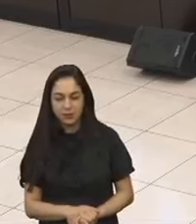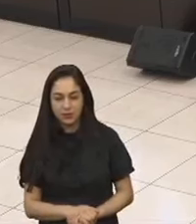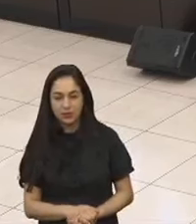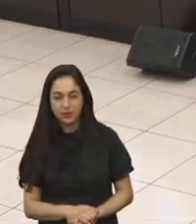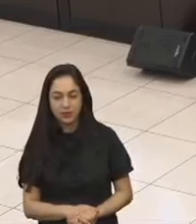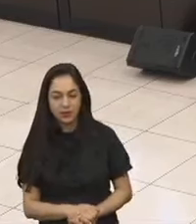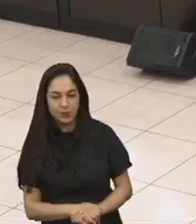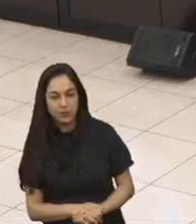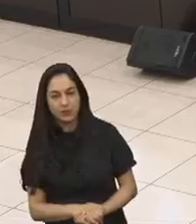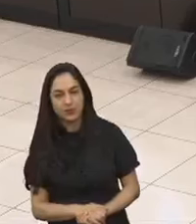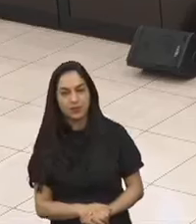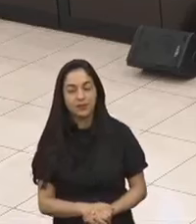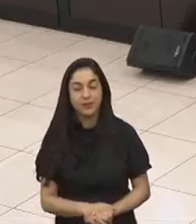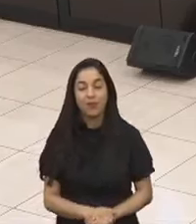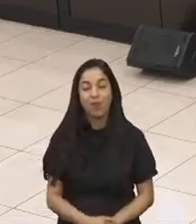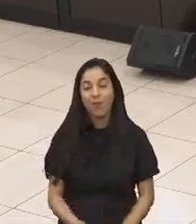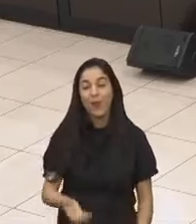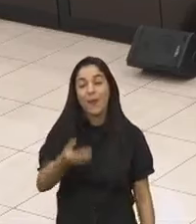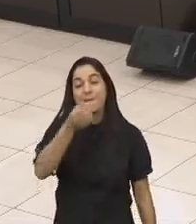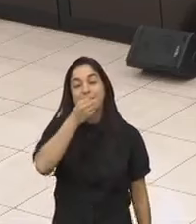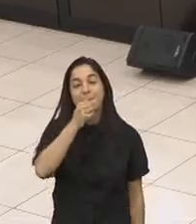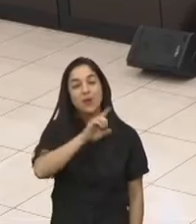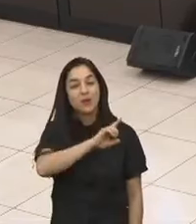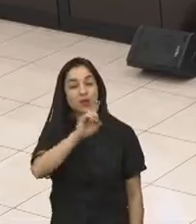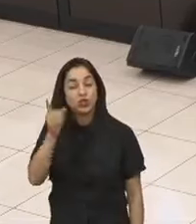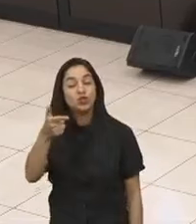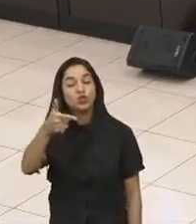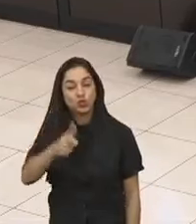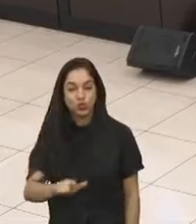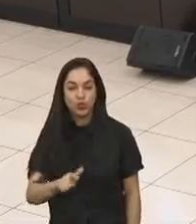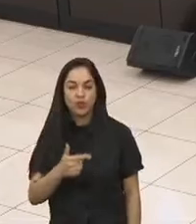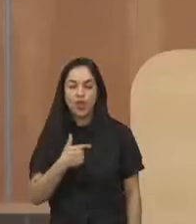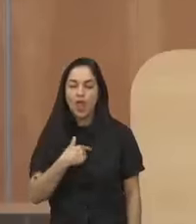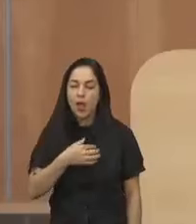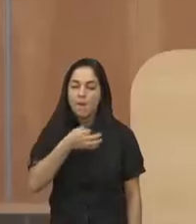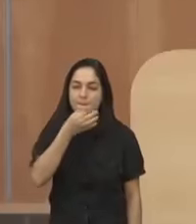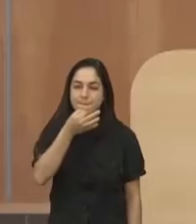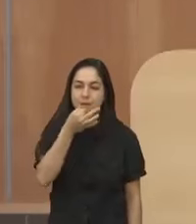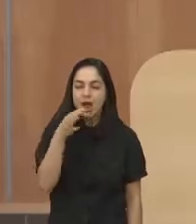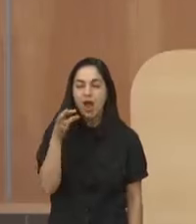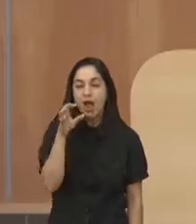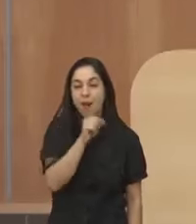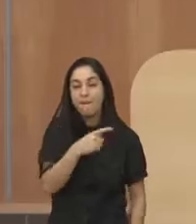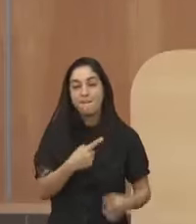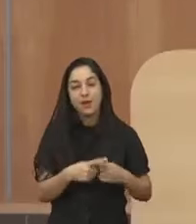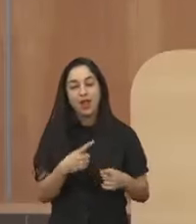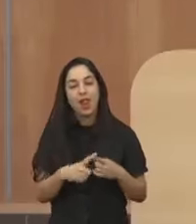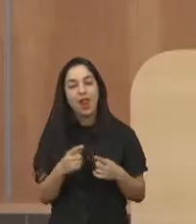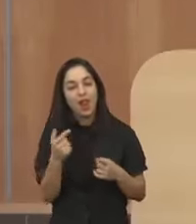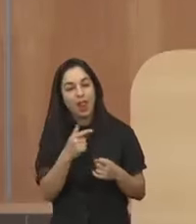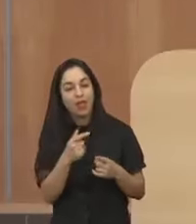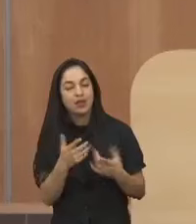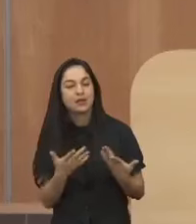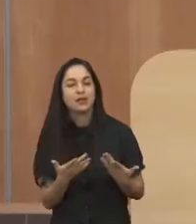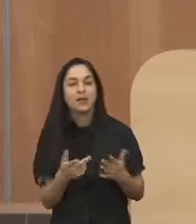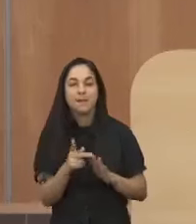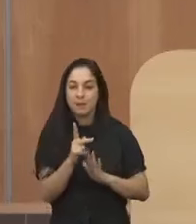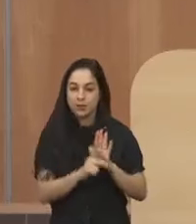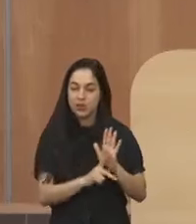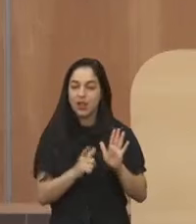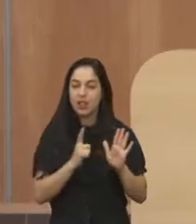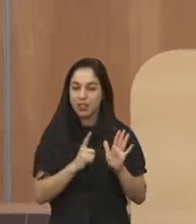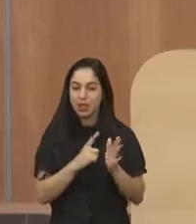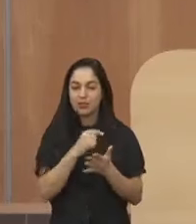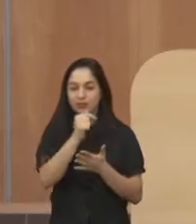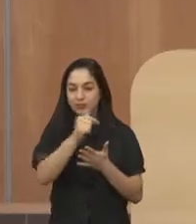Bom dia mais uma vez a todos. Vou ser bem breve aqui nos cumprimentos, porque eu tenho bastante coisa a falar nesse projeto.